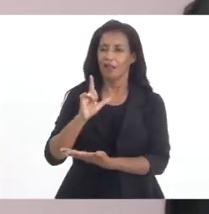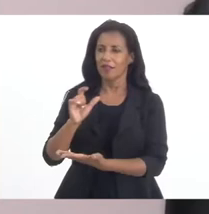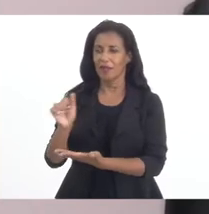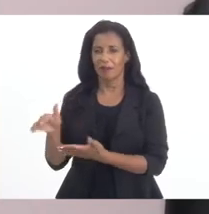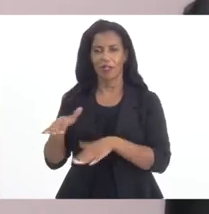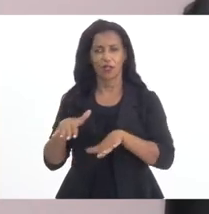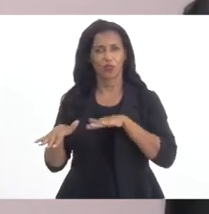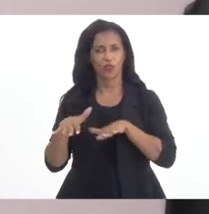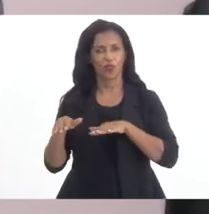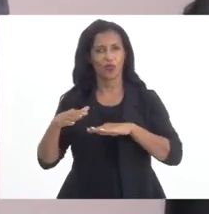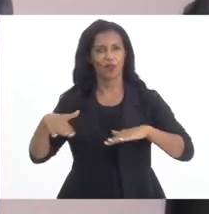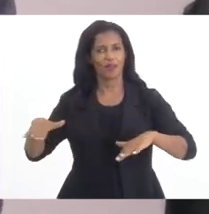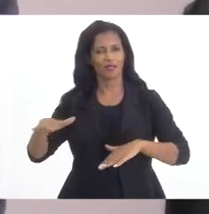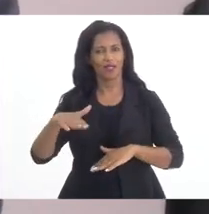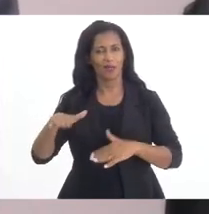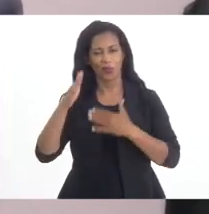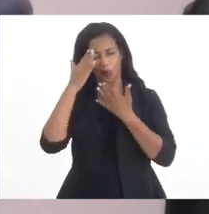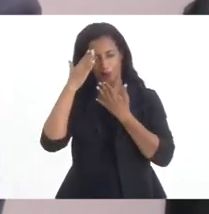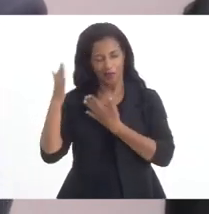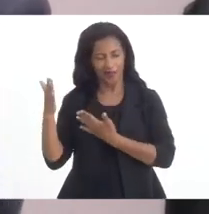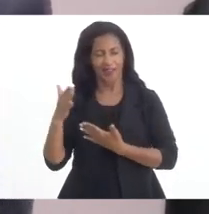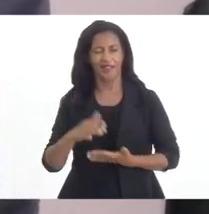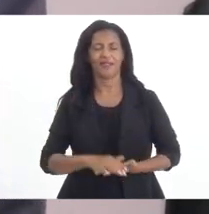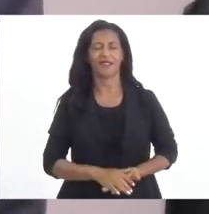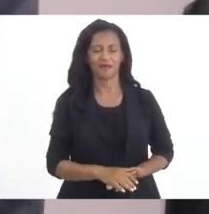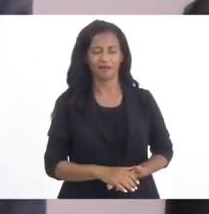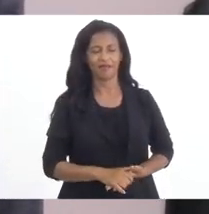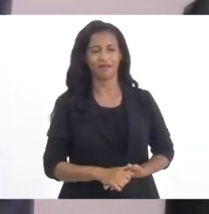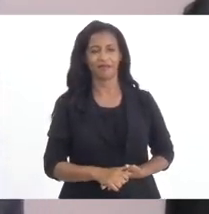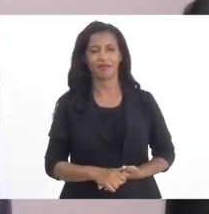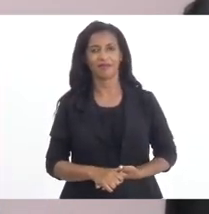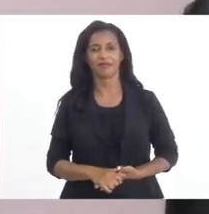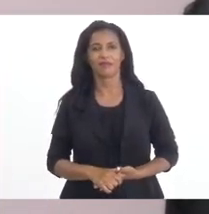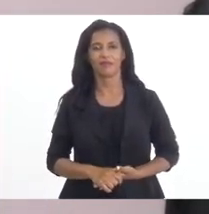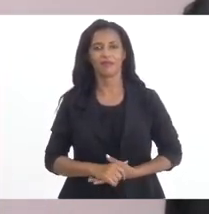Movimento Territórios, que acabou de fazer uso da palavra. Obrigado, Elizabeth.